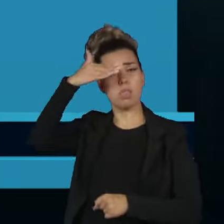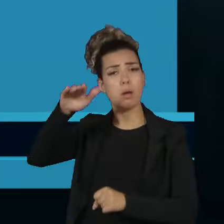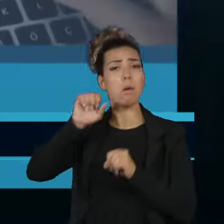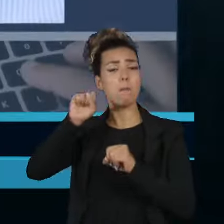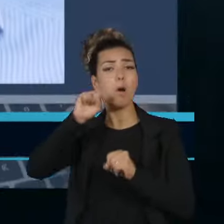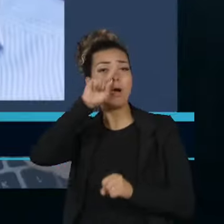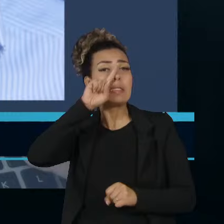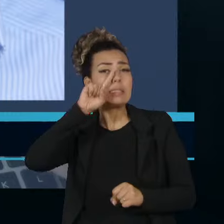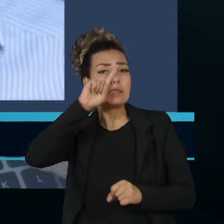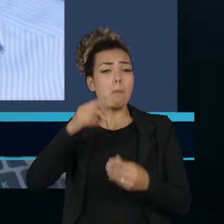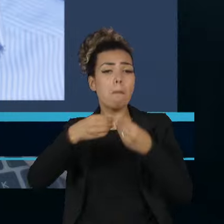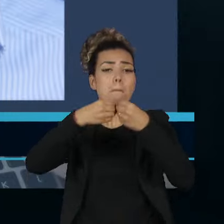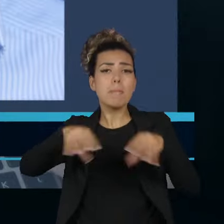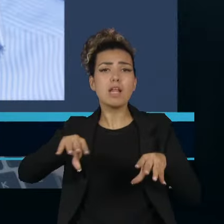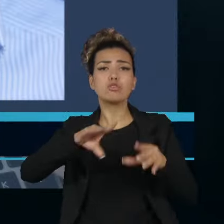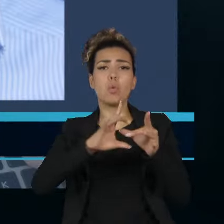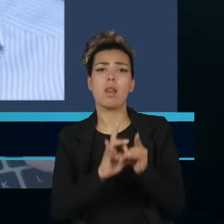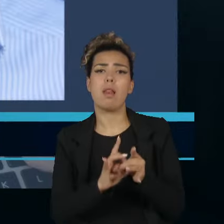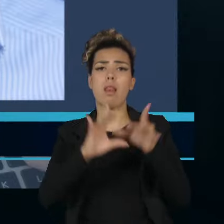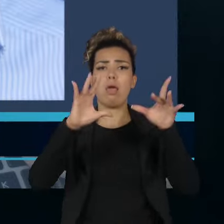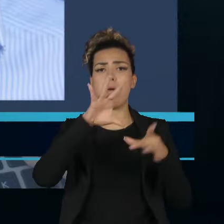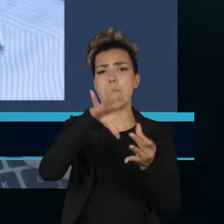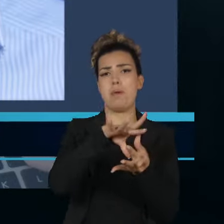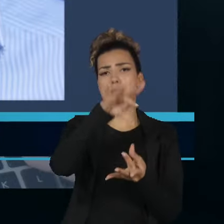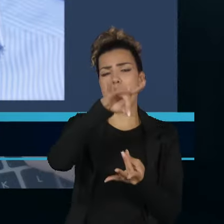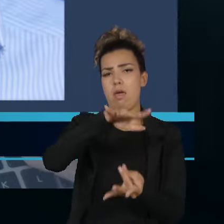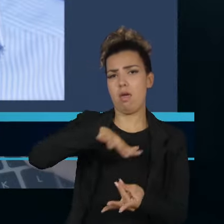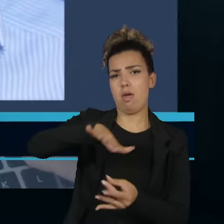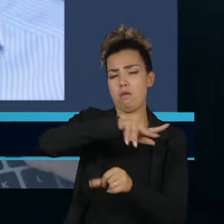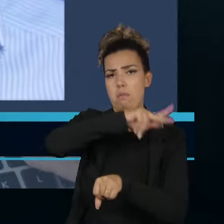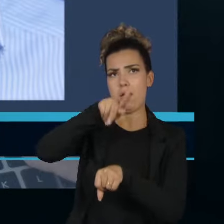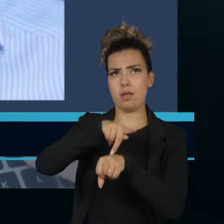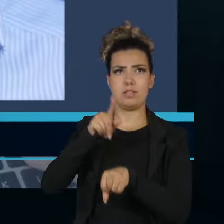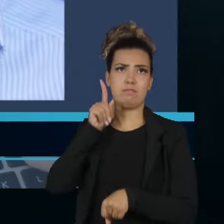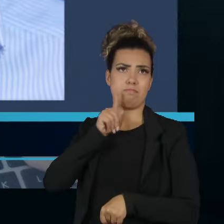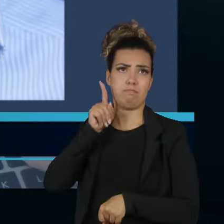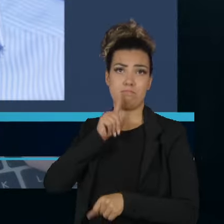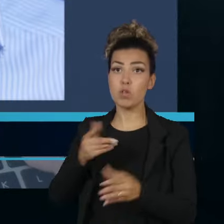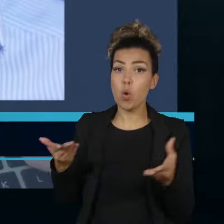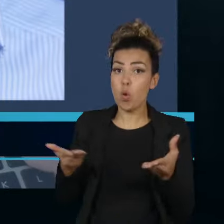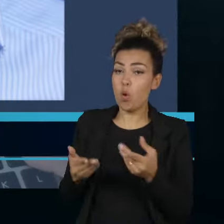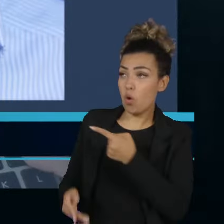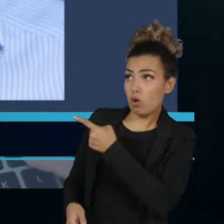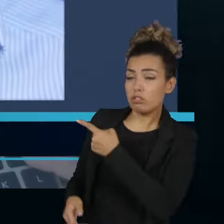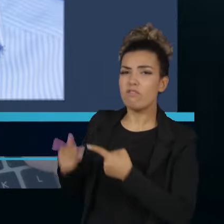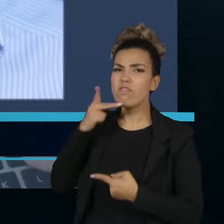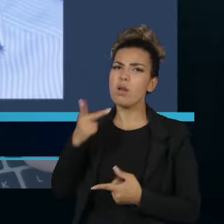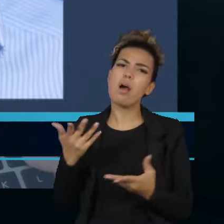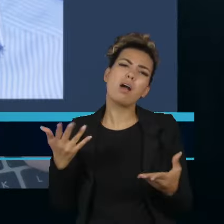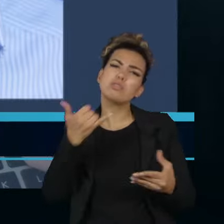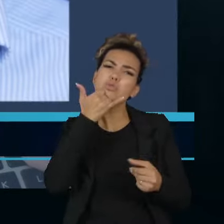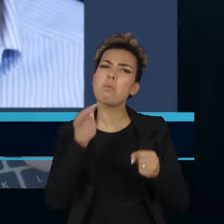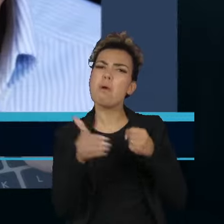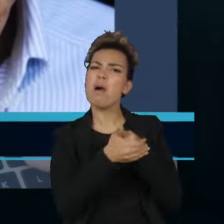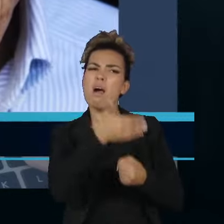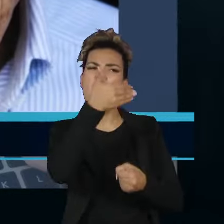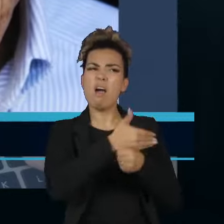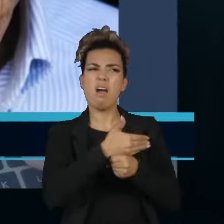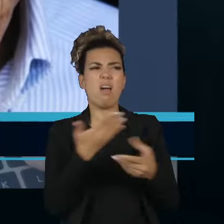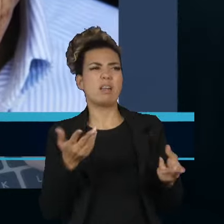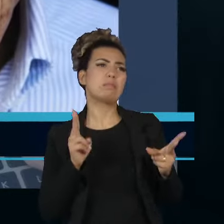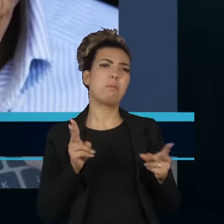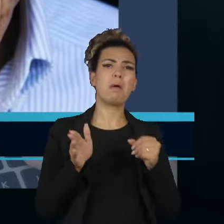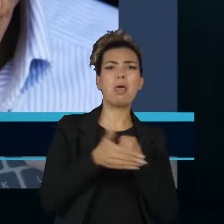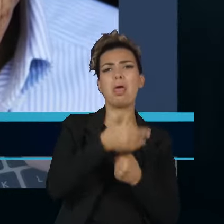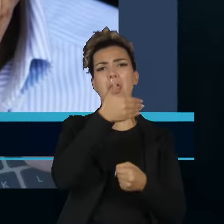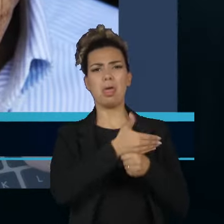Hoje, o historiador Robert Paxton, que sempre achou que a palavra fascismo era usada com exagero, disse em entrevista ao The New